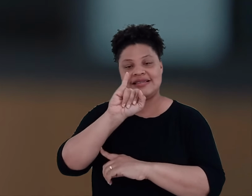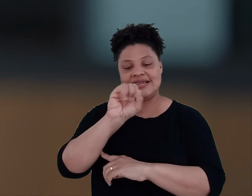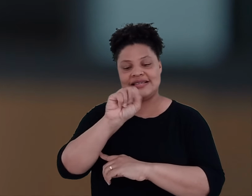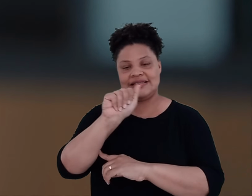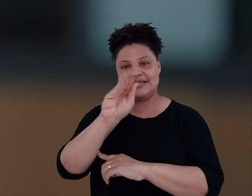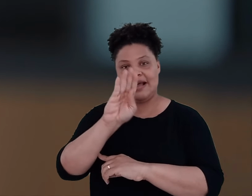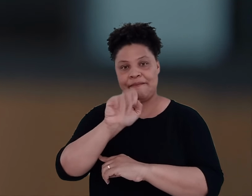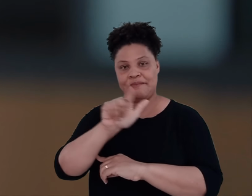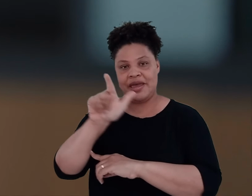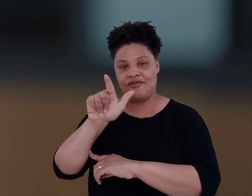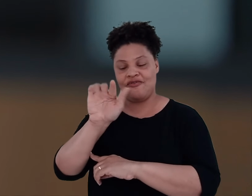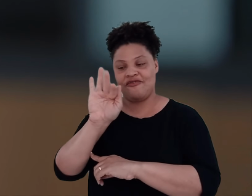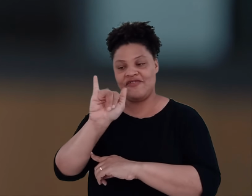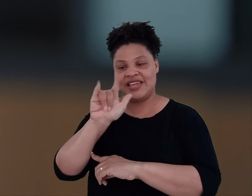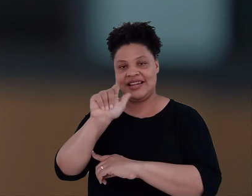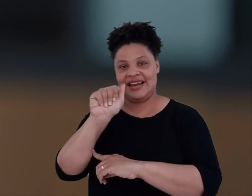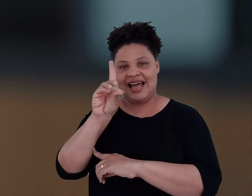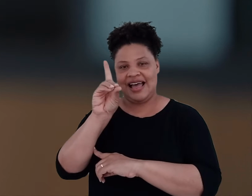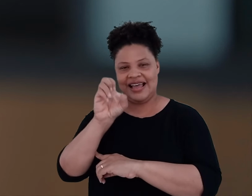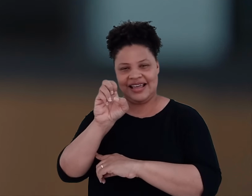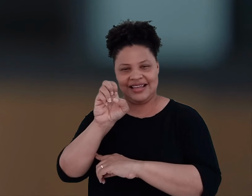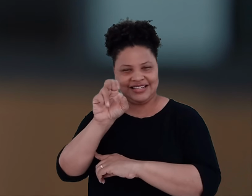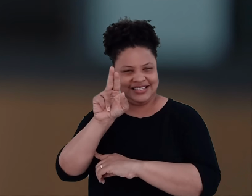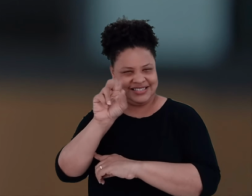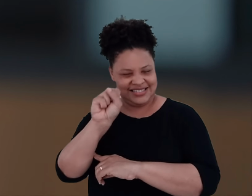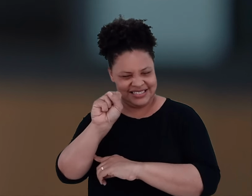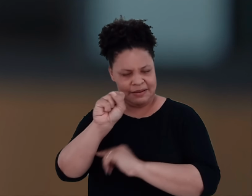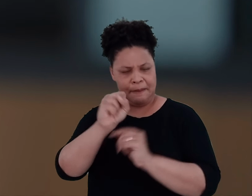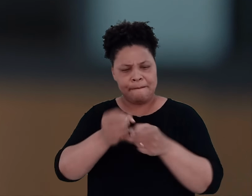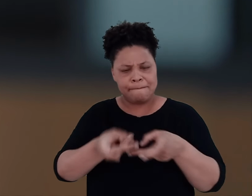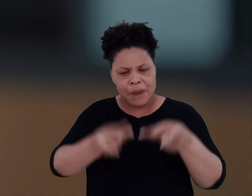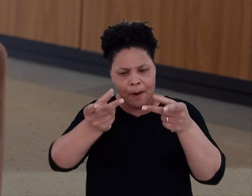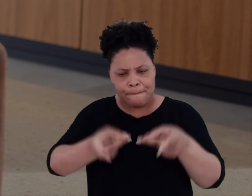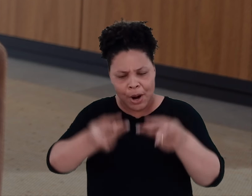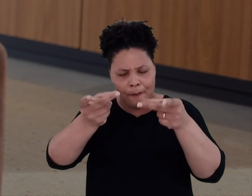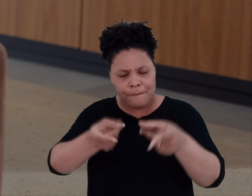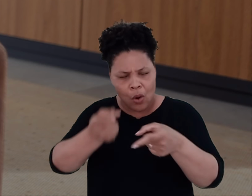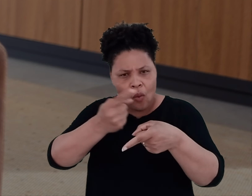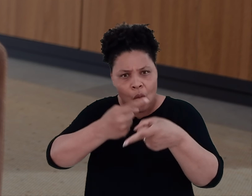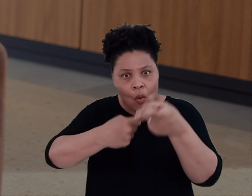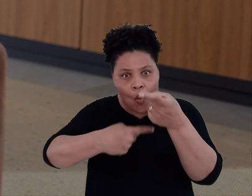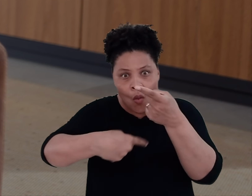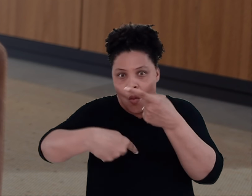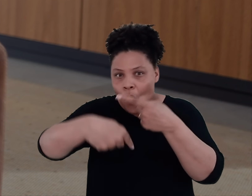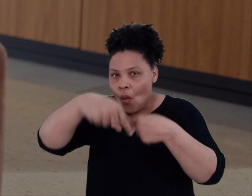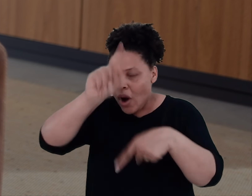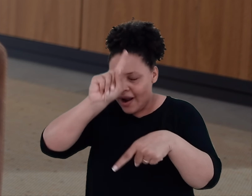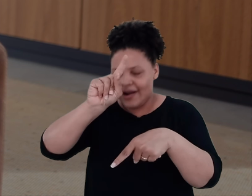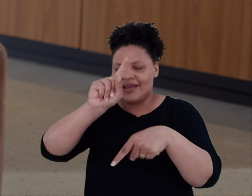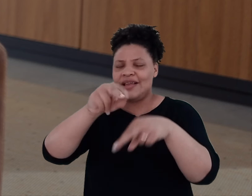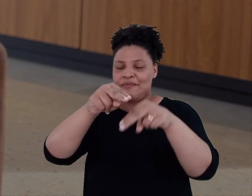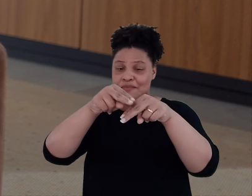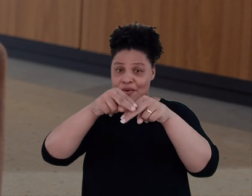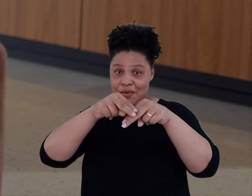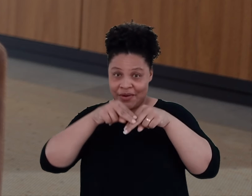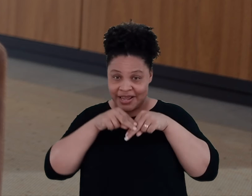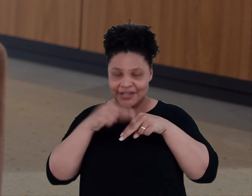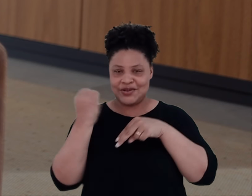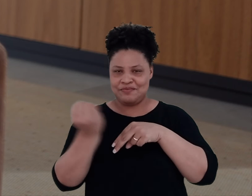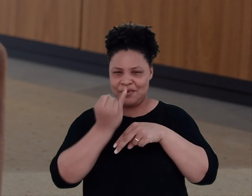de 270 mil exemplares. Recorde que se mantém imbatível. Na atualidade, portais como Alma Preta